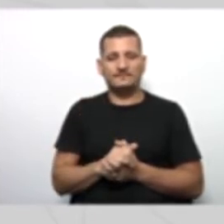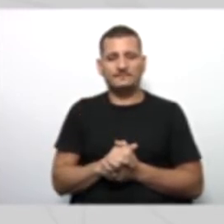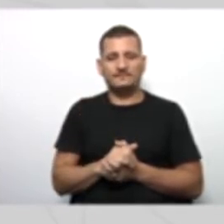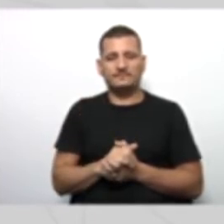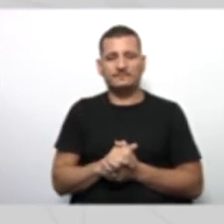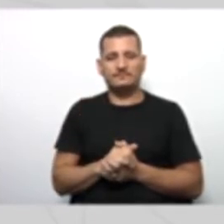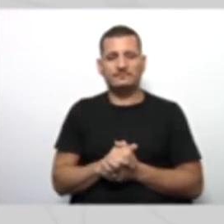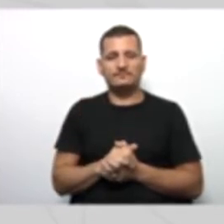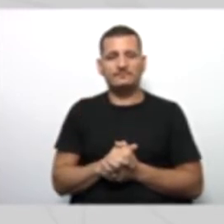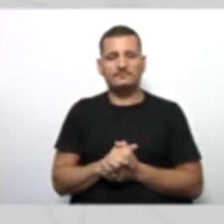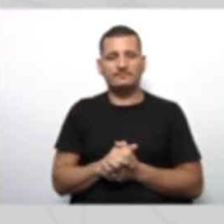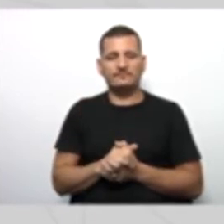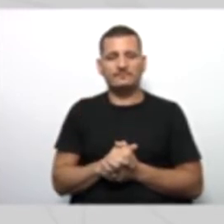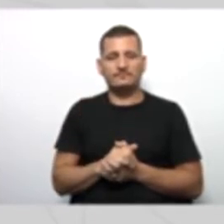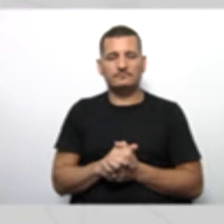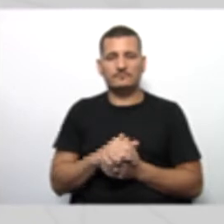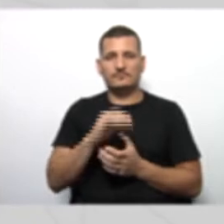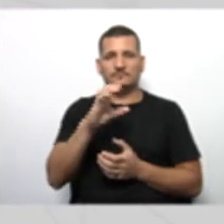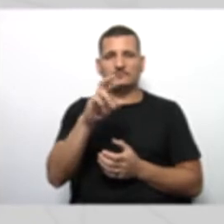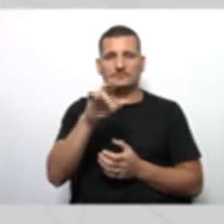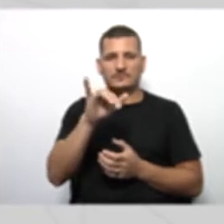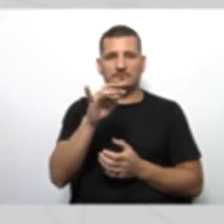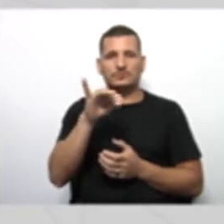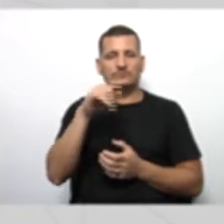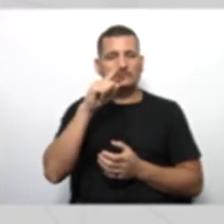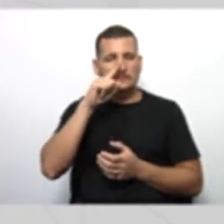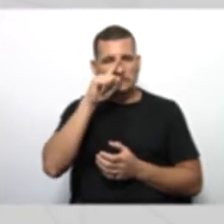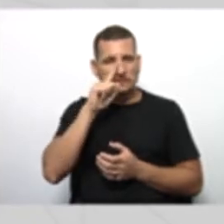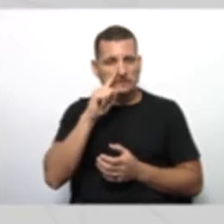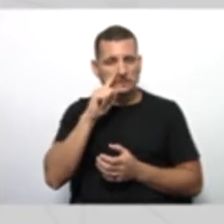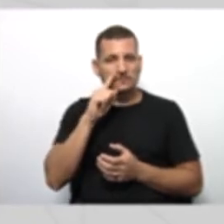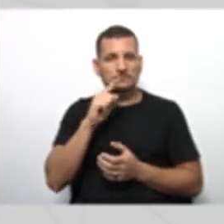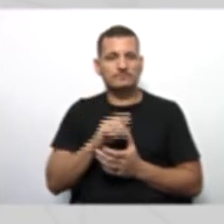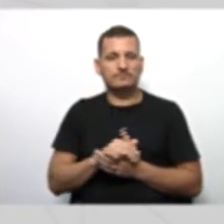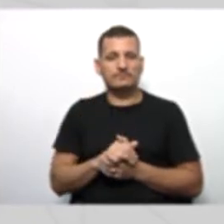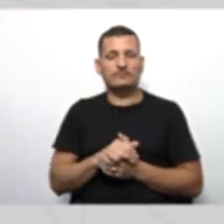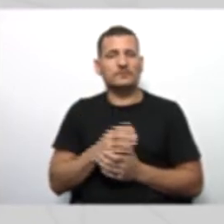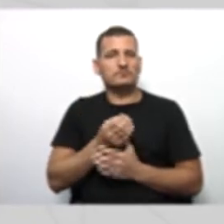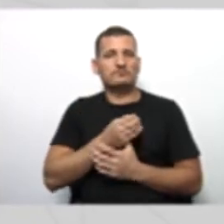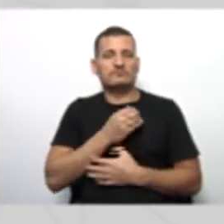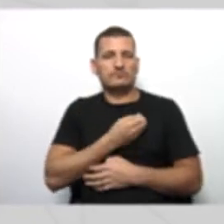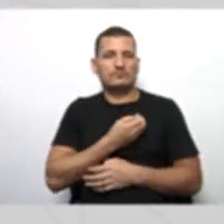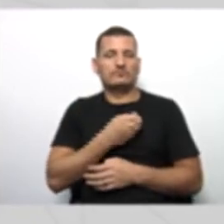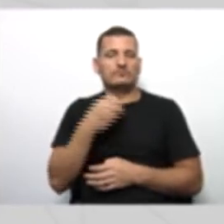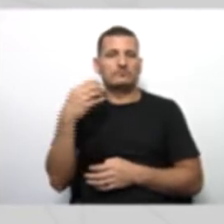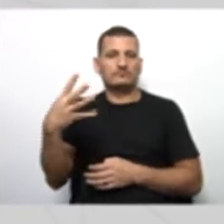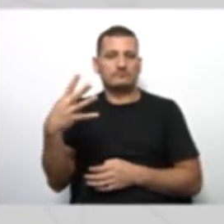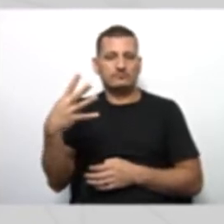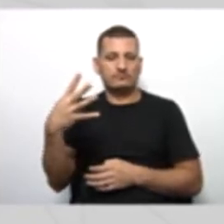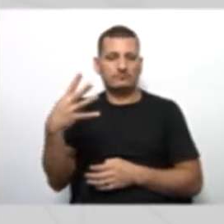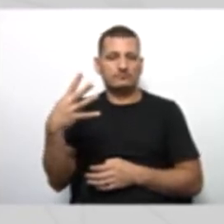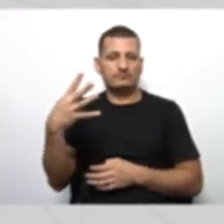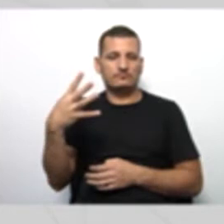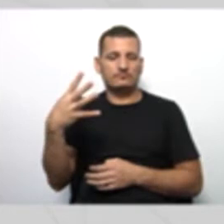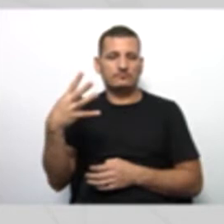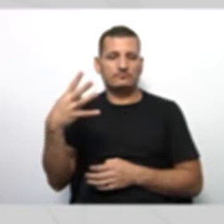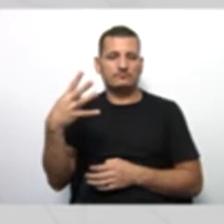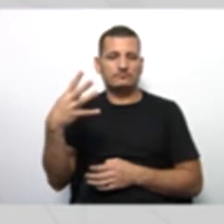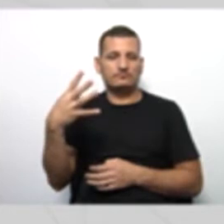da probabilidade que isso vai acontecer dentro do meu projeto, ok? Então, olha só, gente, eu vou dar uma pontuação, ela vai de